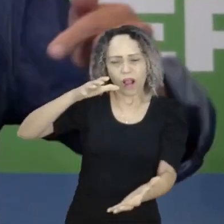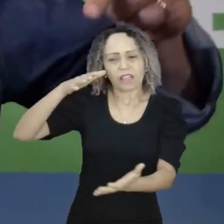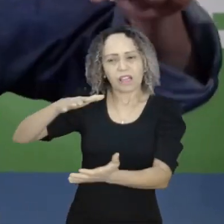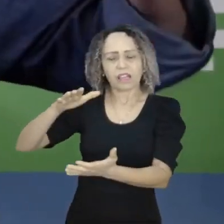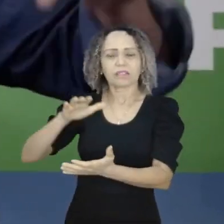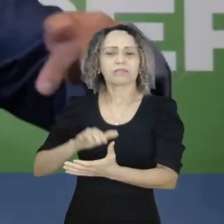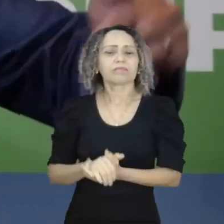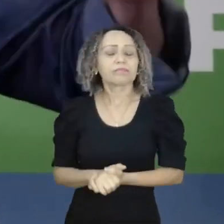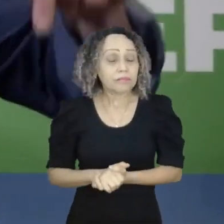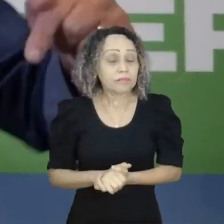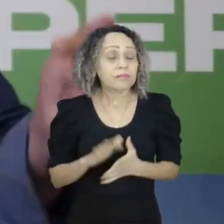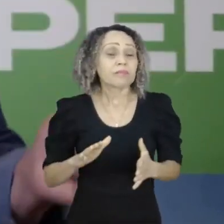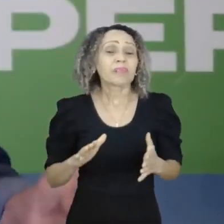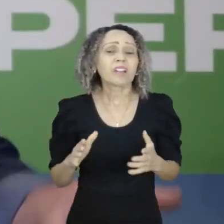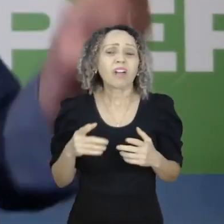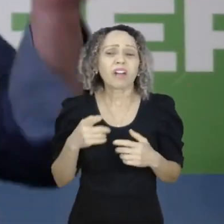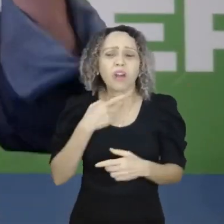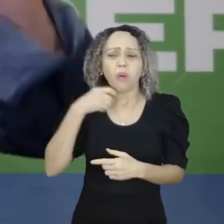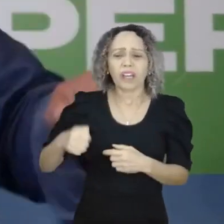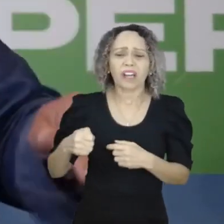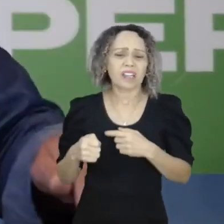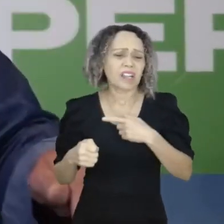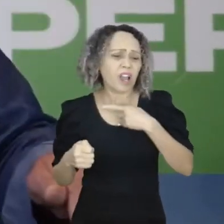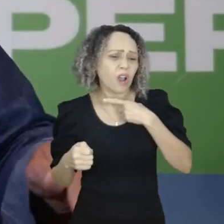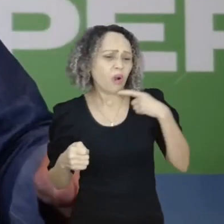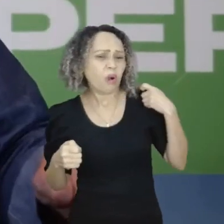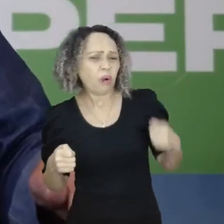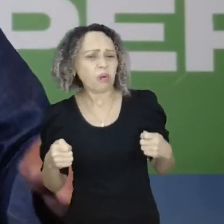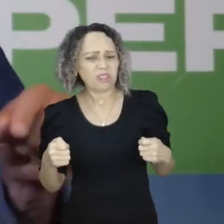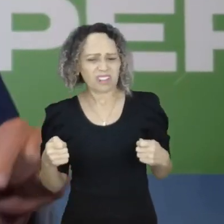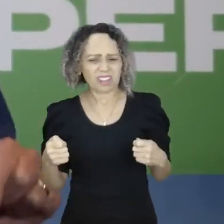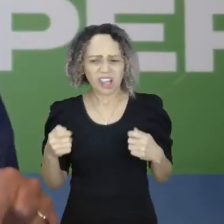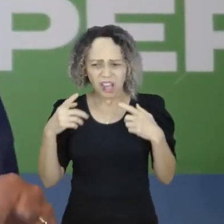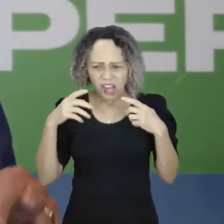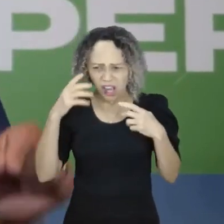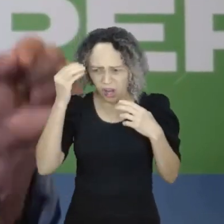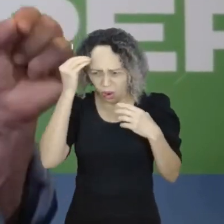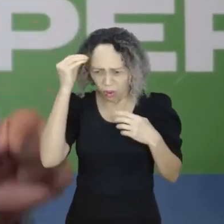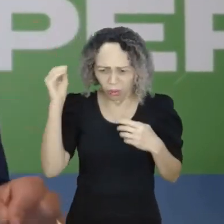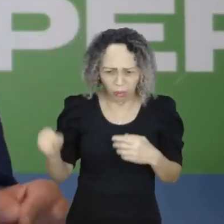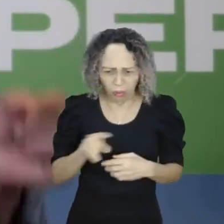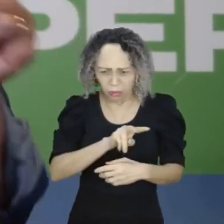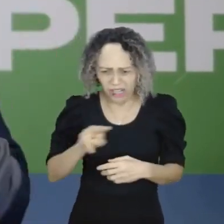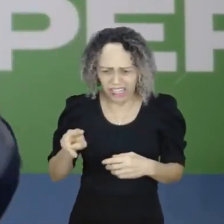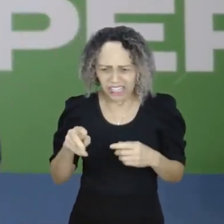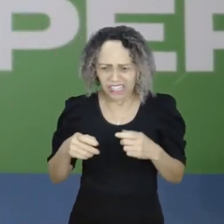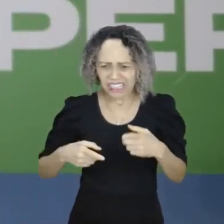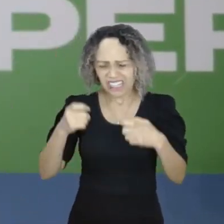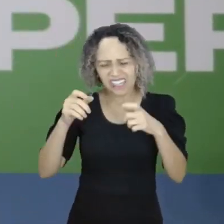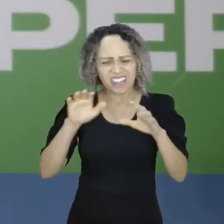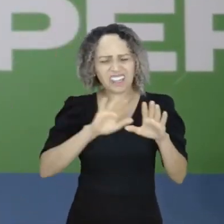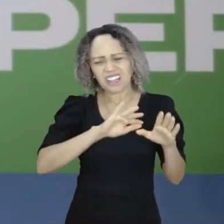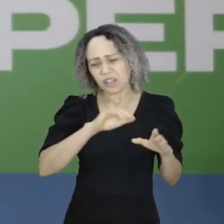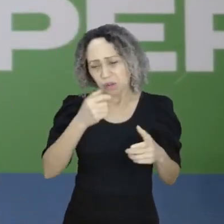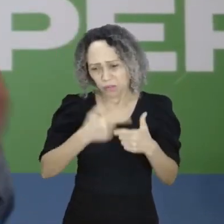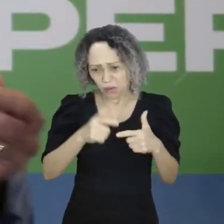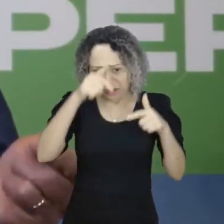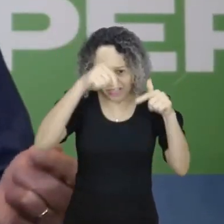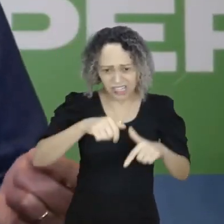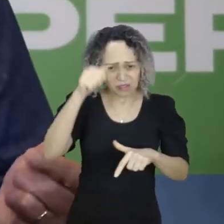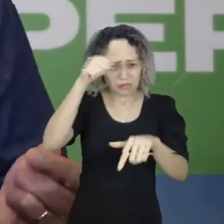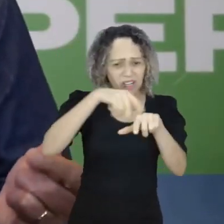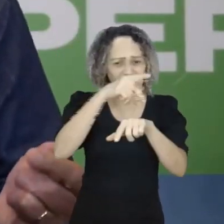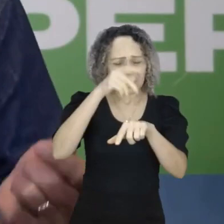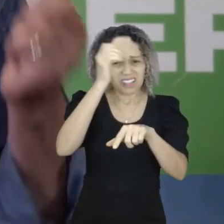problema é jogar a culpa em cima daquela incapacidade do governo de utilizar os instrumentos que o governo tem